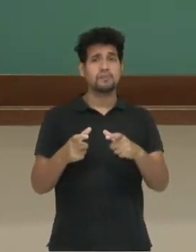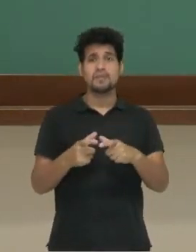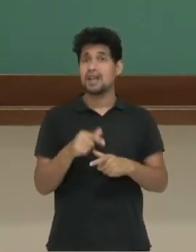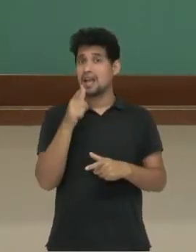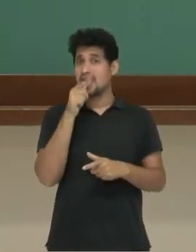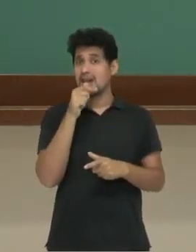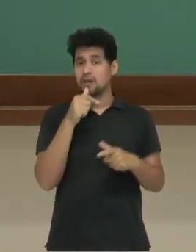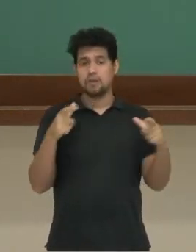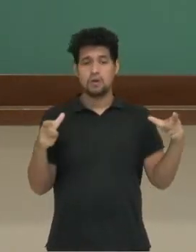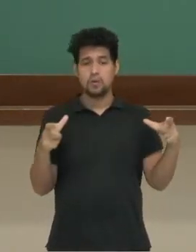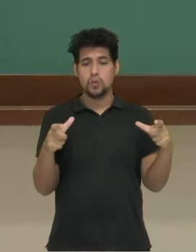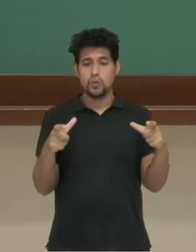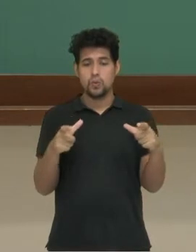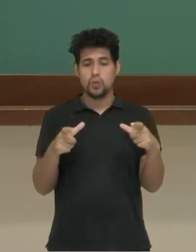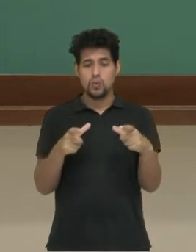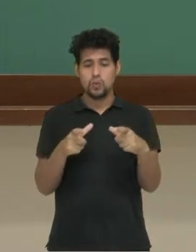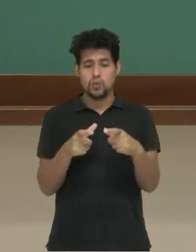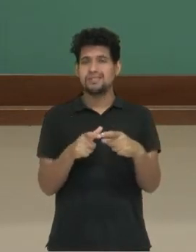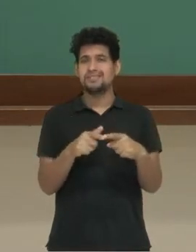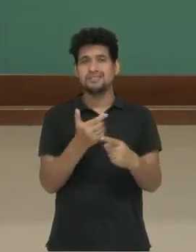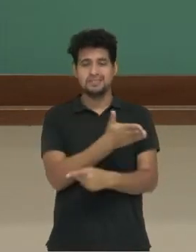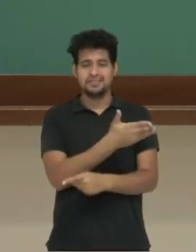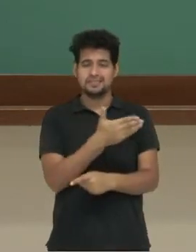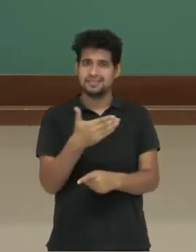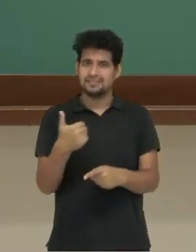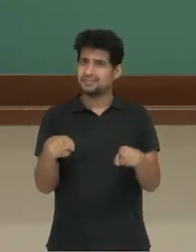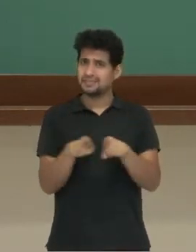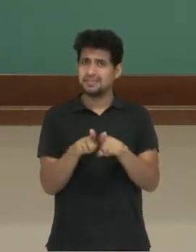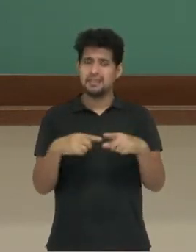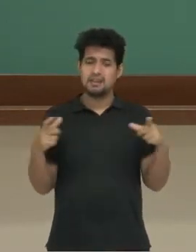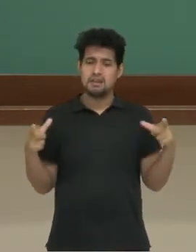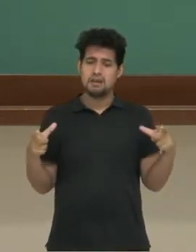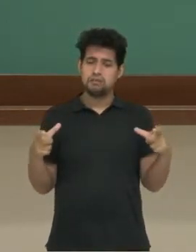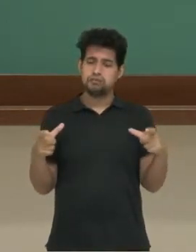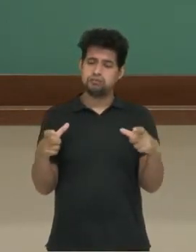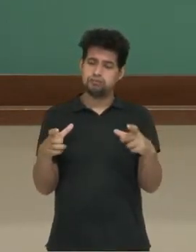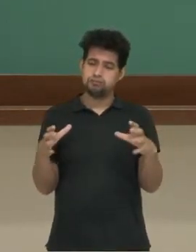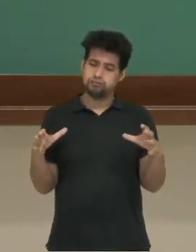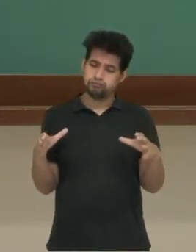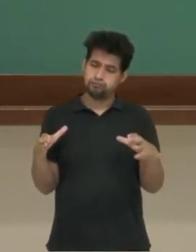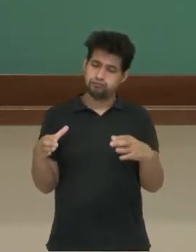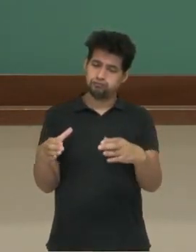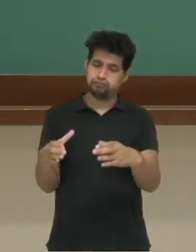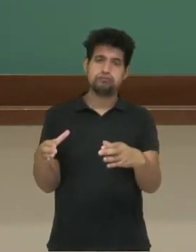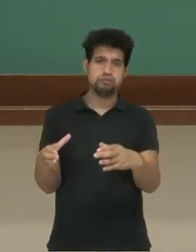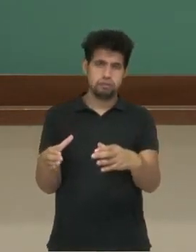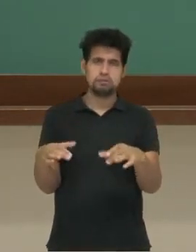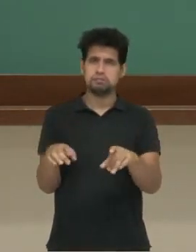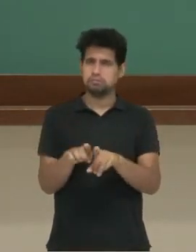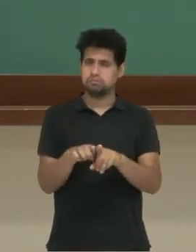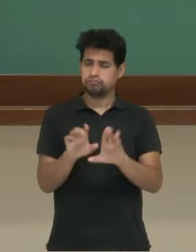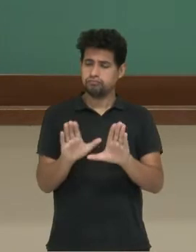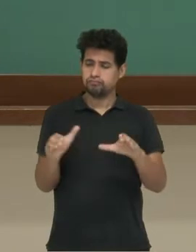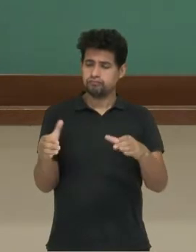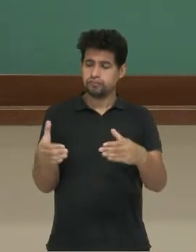água vai reduzindo, a quantidade de peixes está cada vez, eles estão concentrados cada vez num lugar